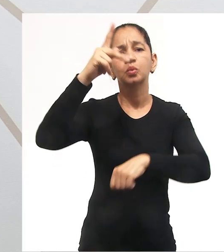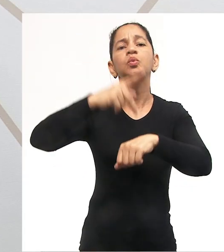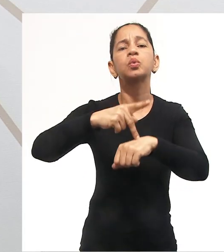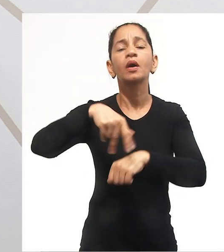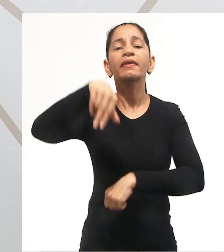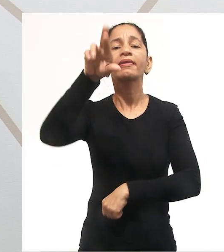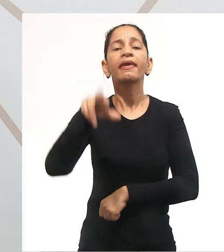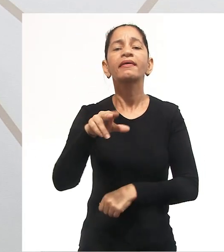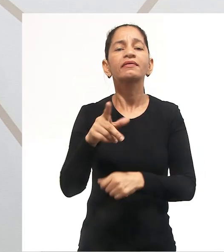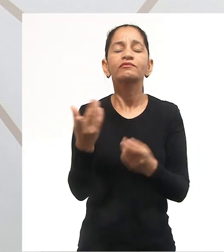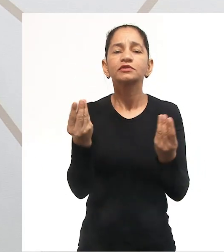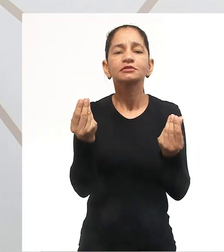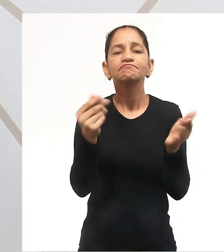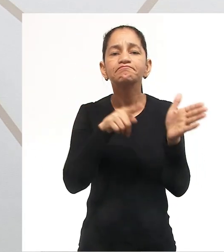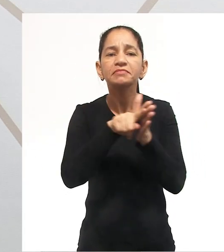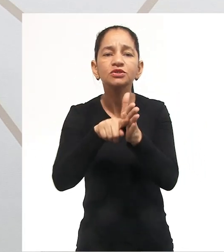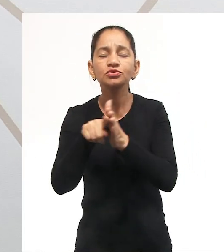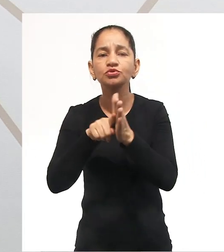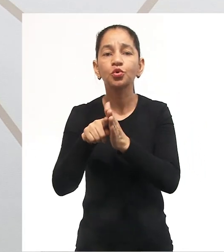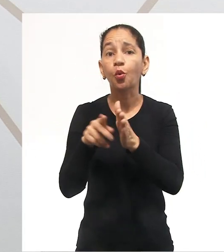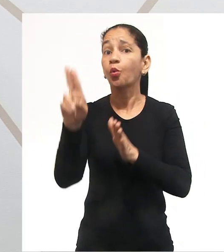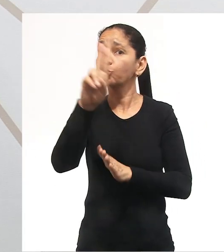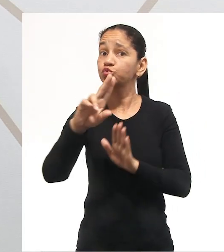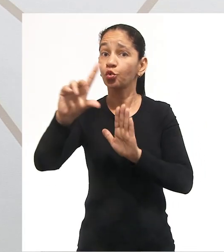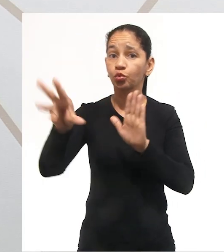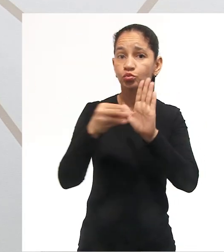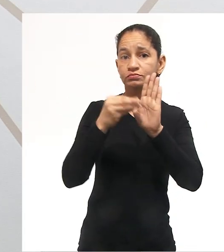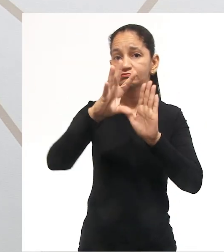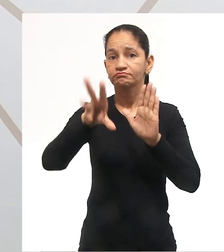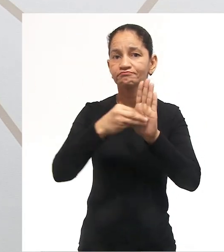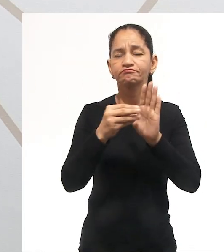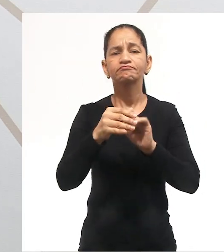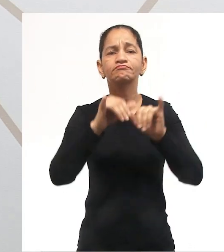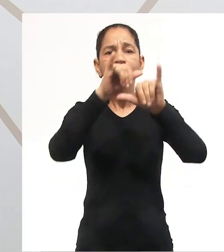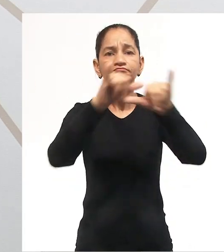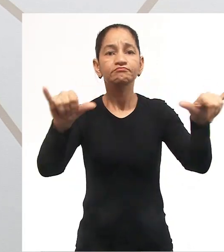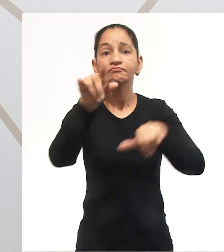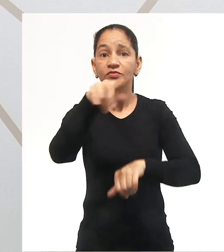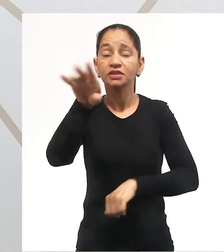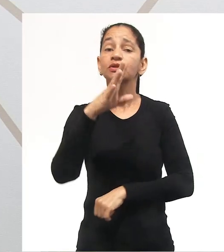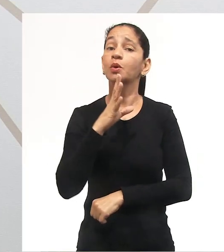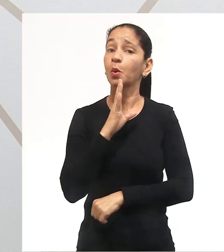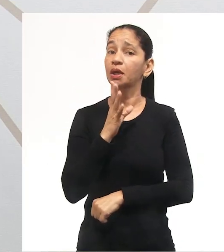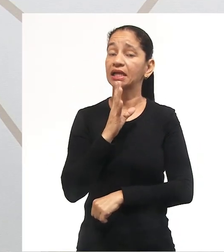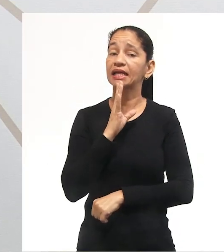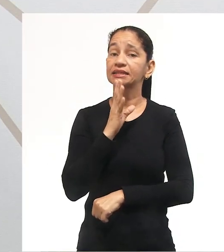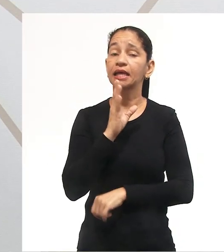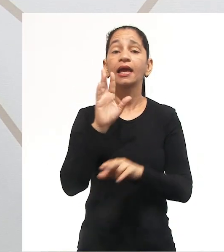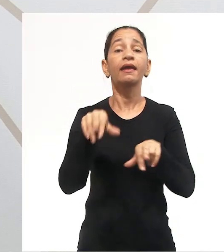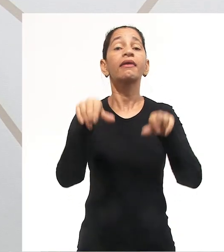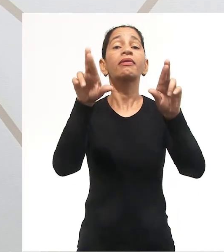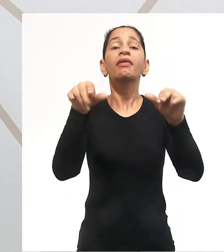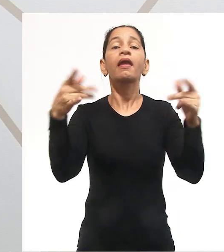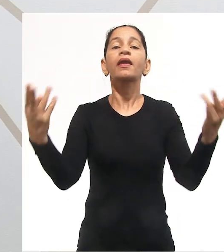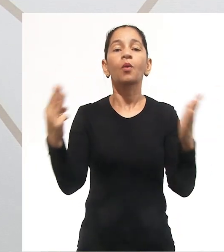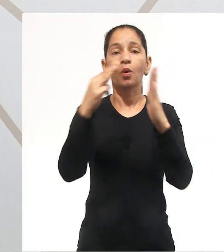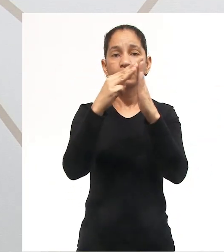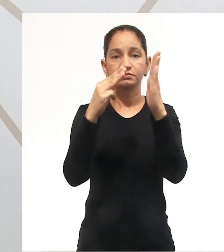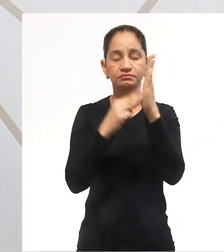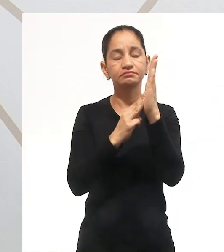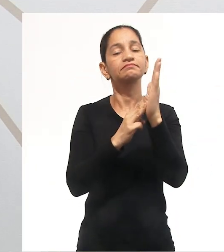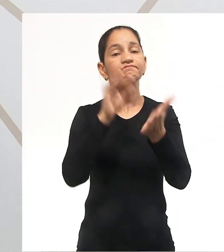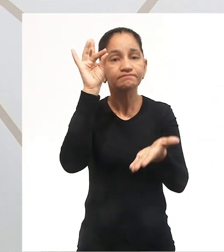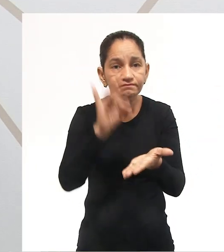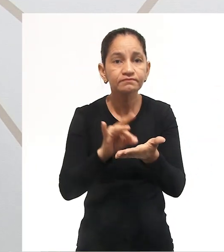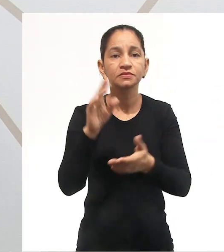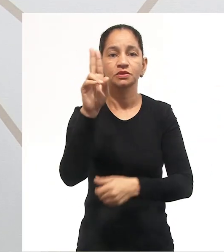Teve, assim, alguma referência de algum autor que vocês acham que vale a pena compartilhar com as pessoas? E qual foi a